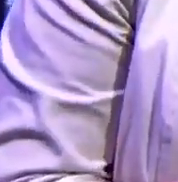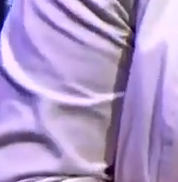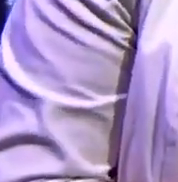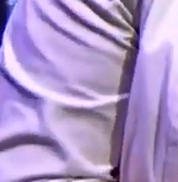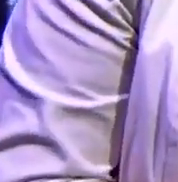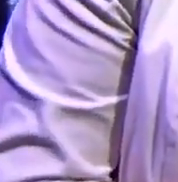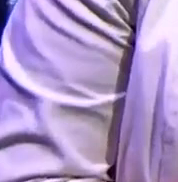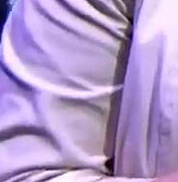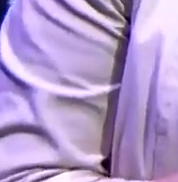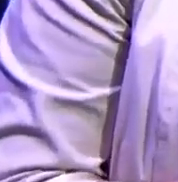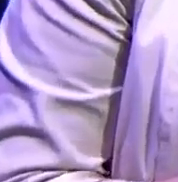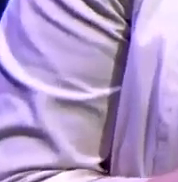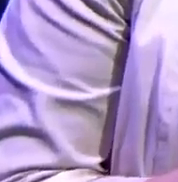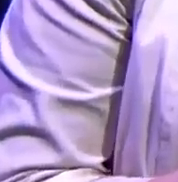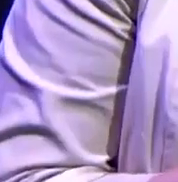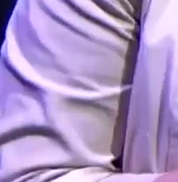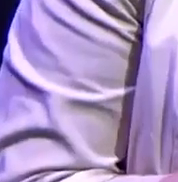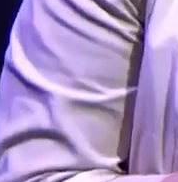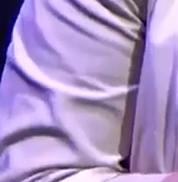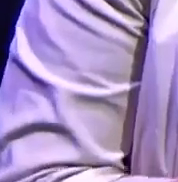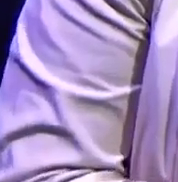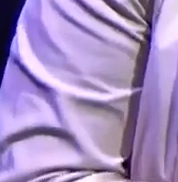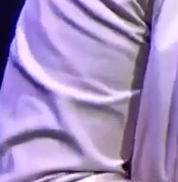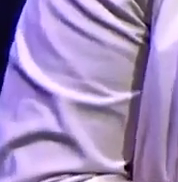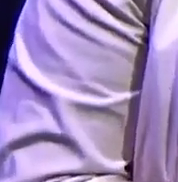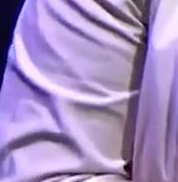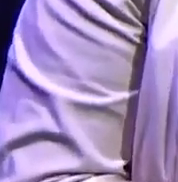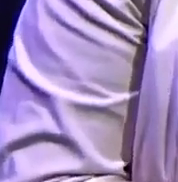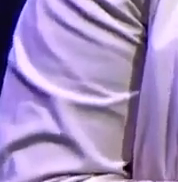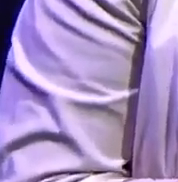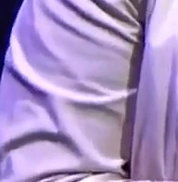nossa cobertura especial sobre esse debate em parceria do UOL com